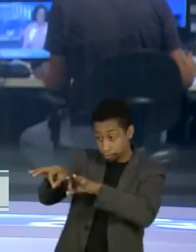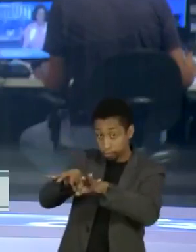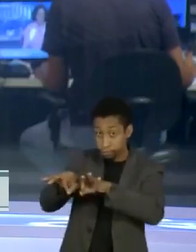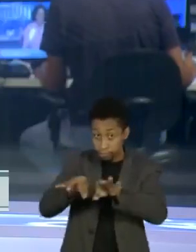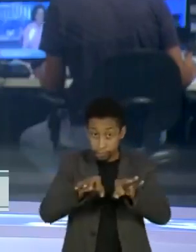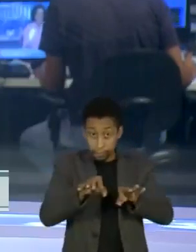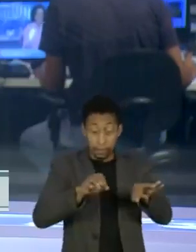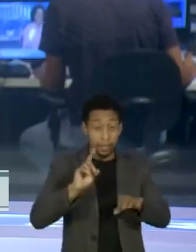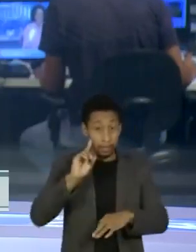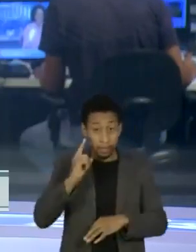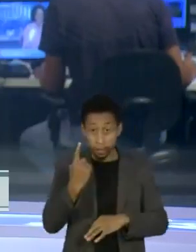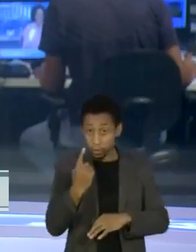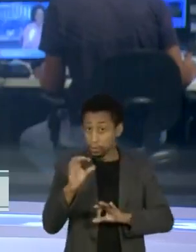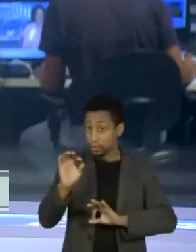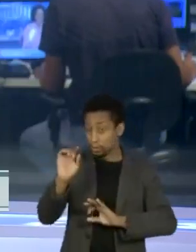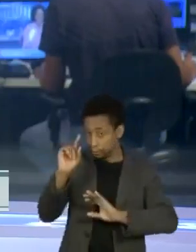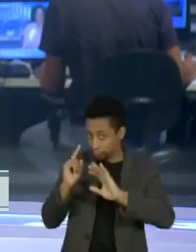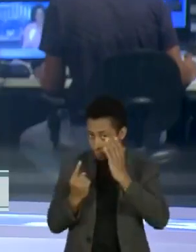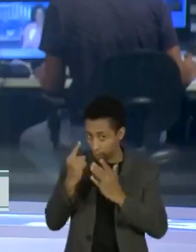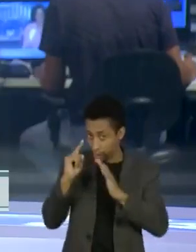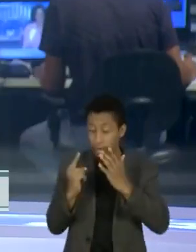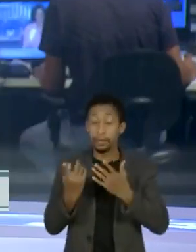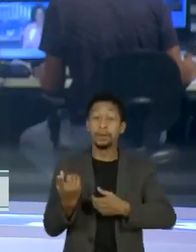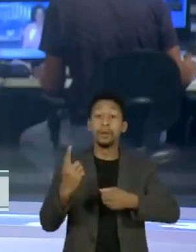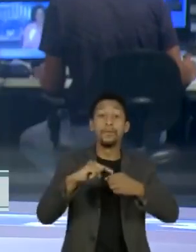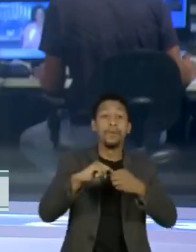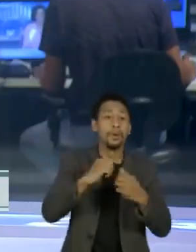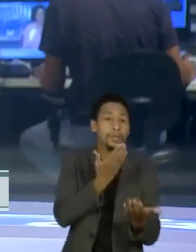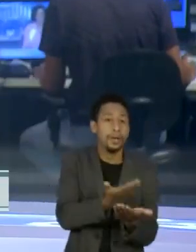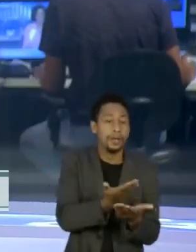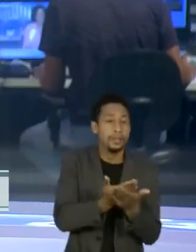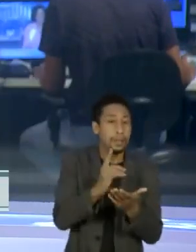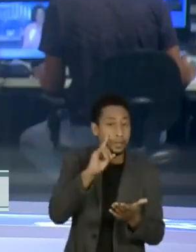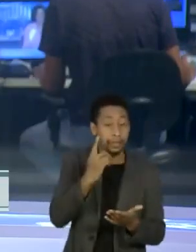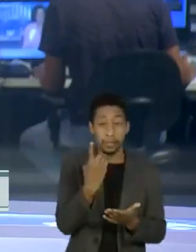a partir do dia 1º de fevereiro e volta às aulas a partir do dia 15.